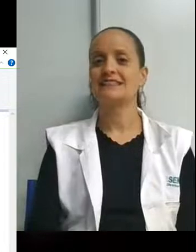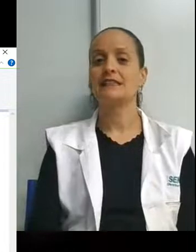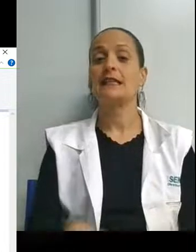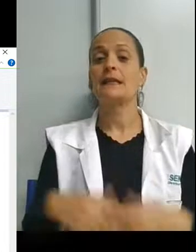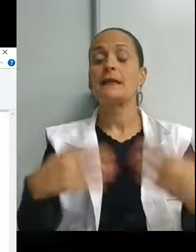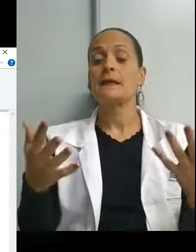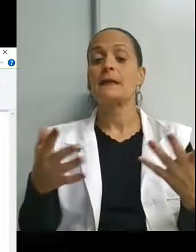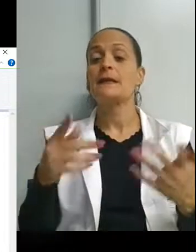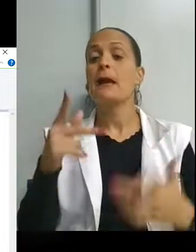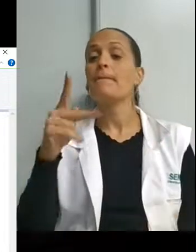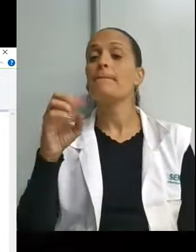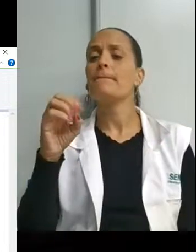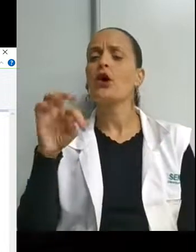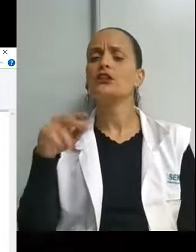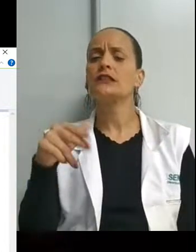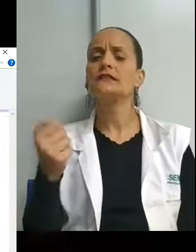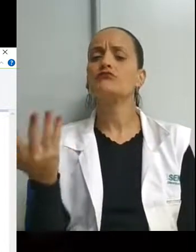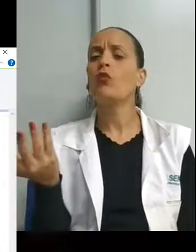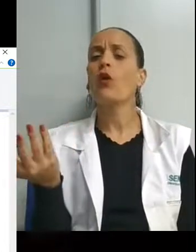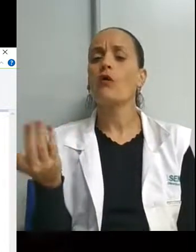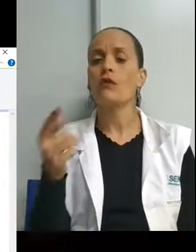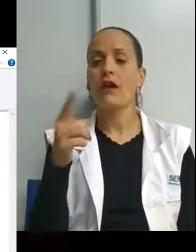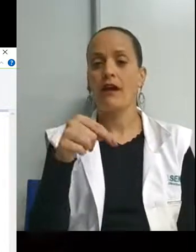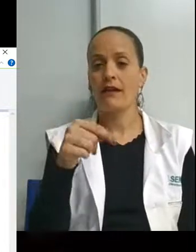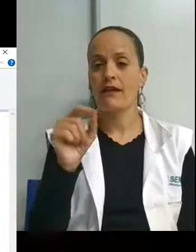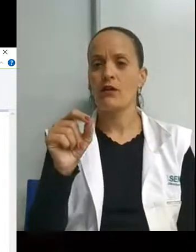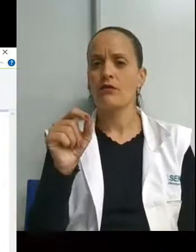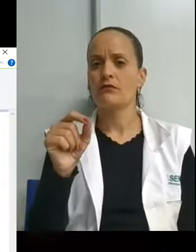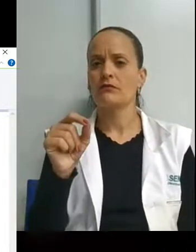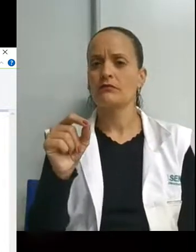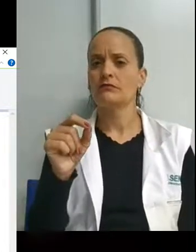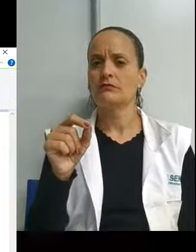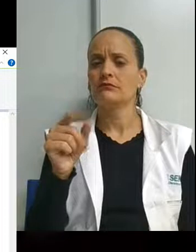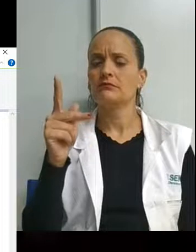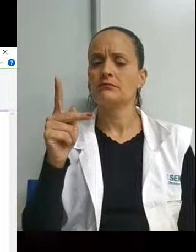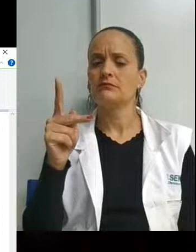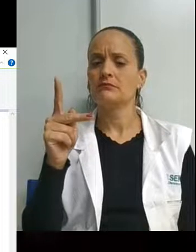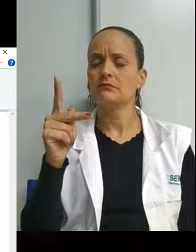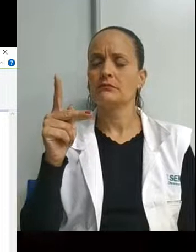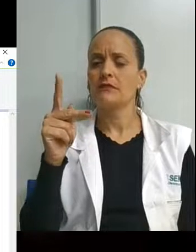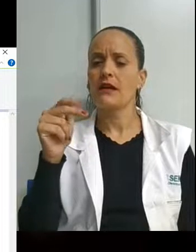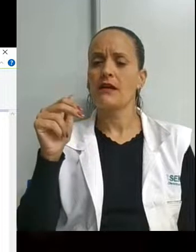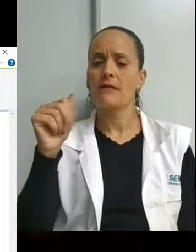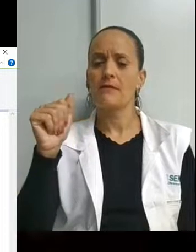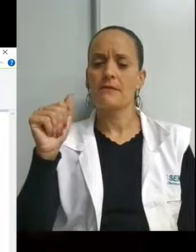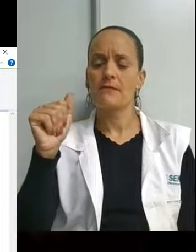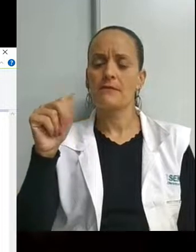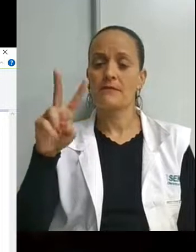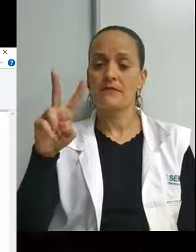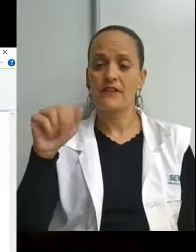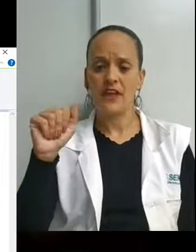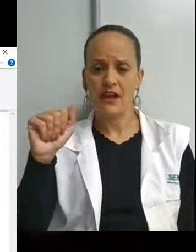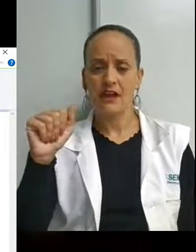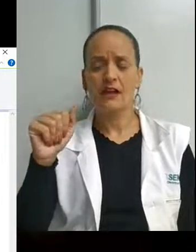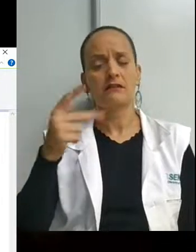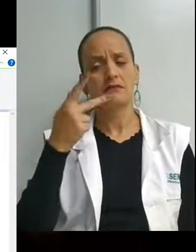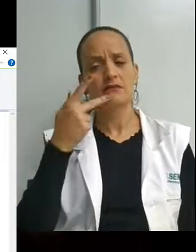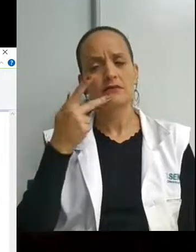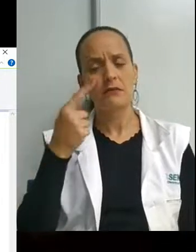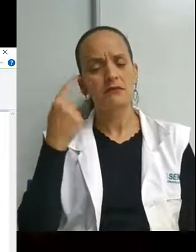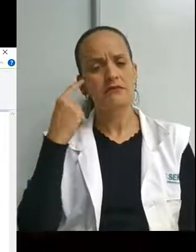potência é quanto? 20 kVA. Uai, professor, você não tinha falado que a potência, a unidade de medida de potência era o watts?